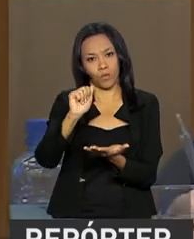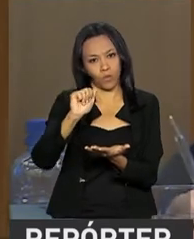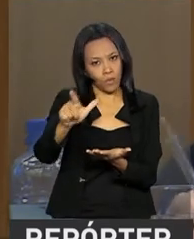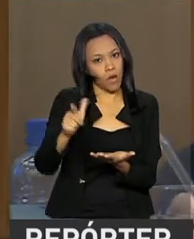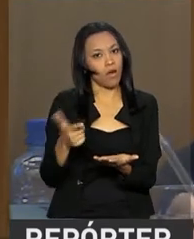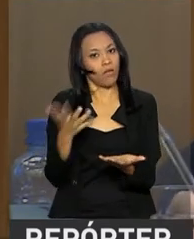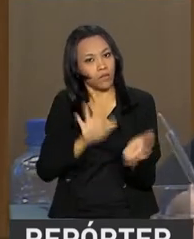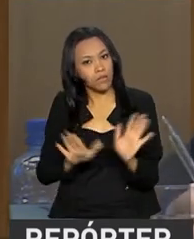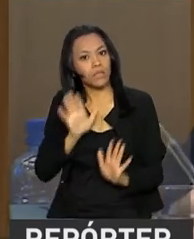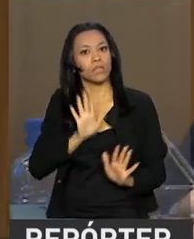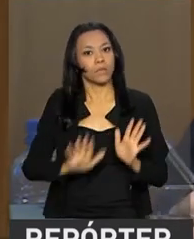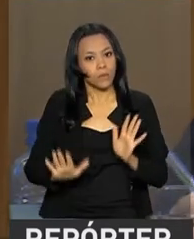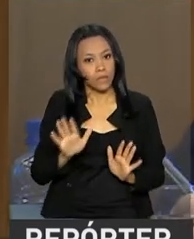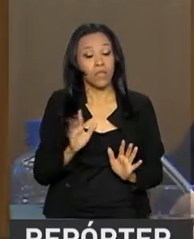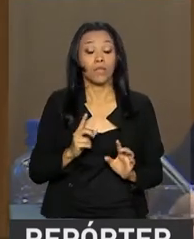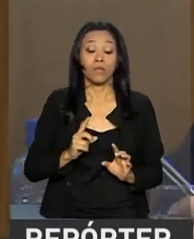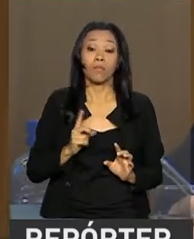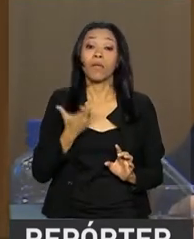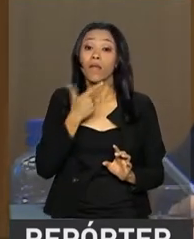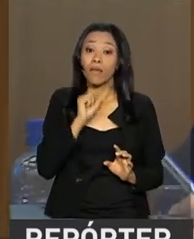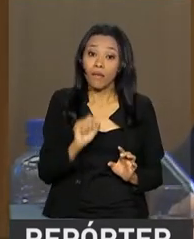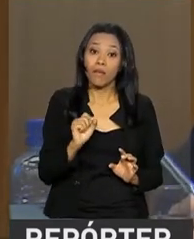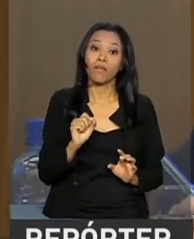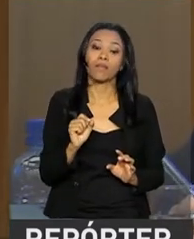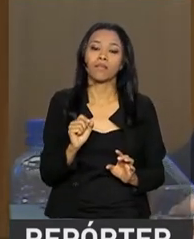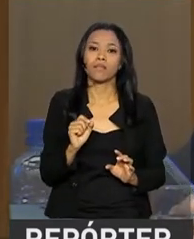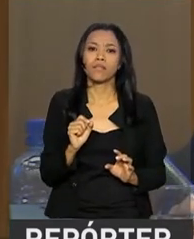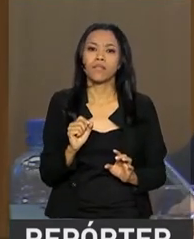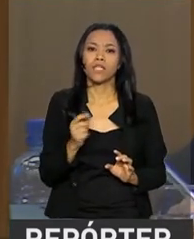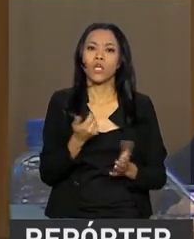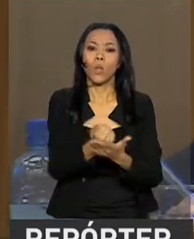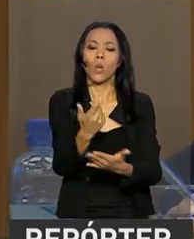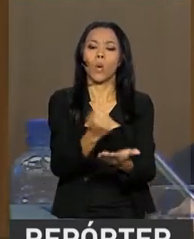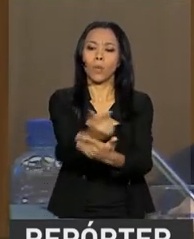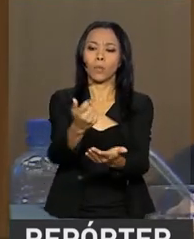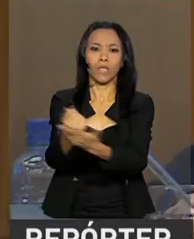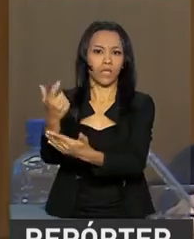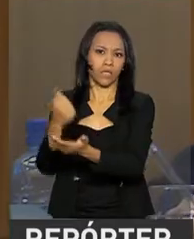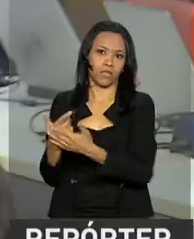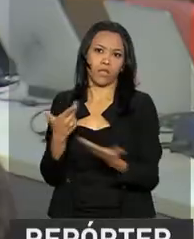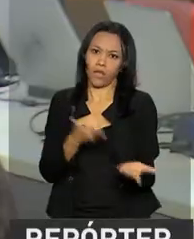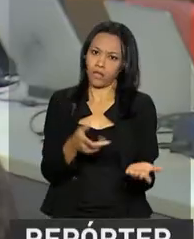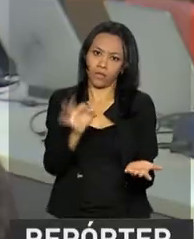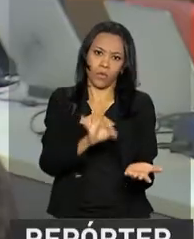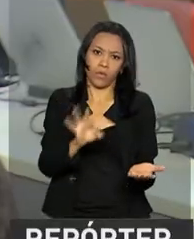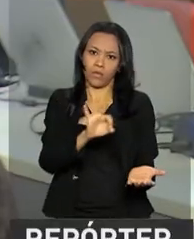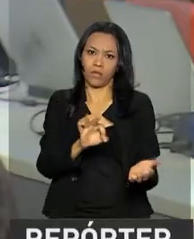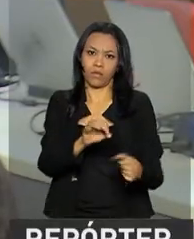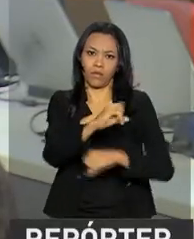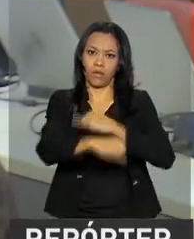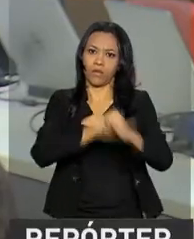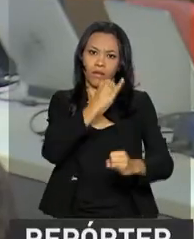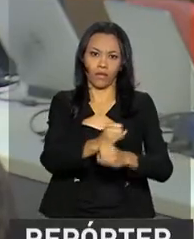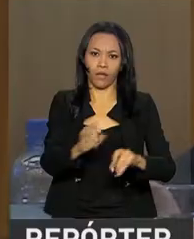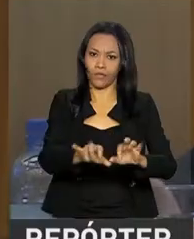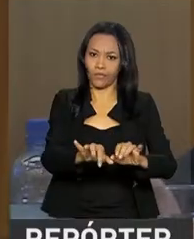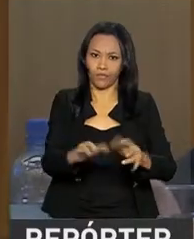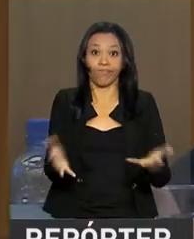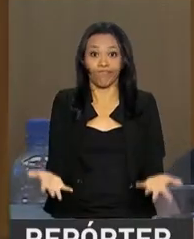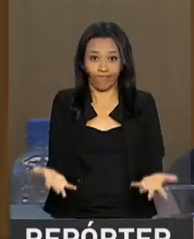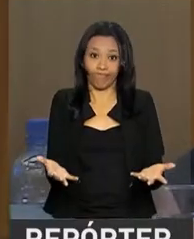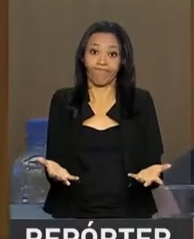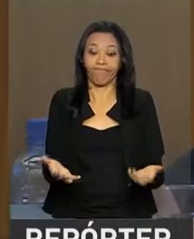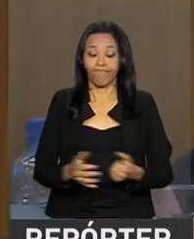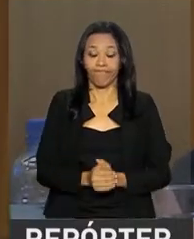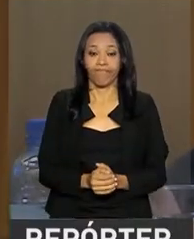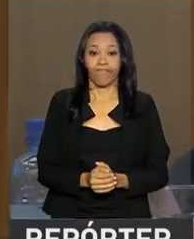em consideração para aqueles que compram, transacionam essas moedas. É a